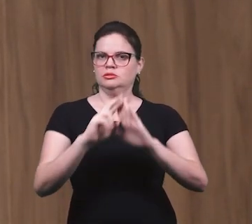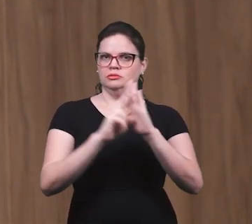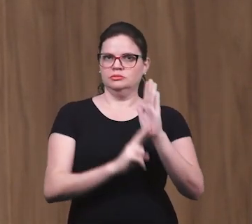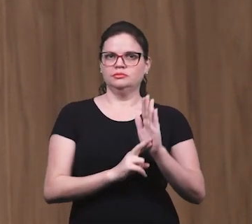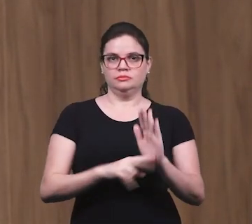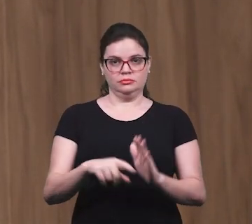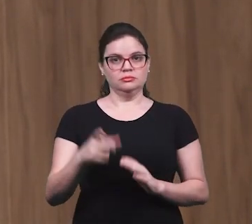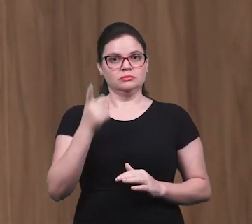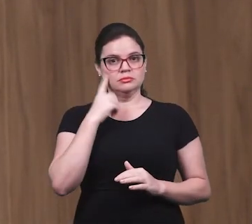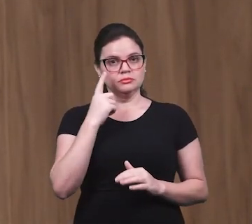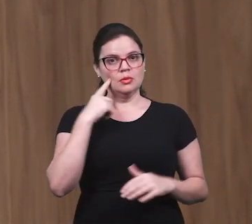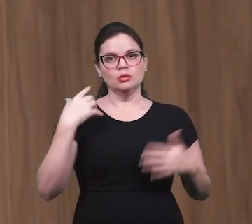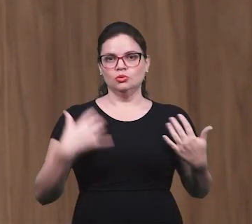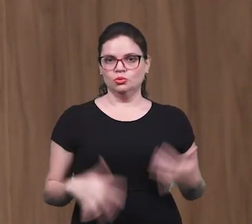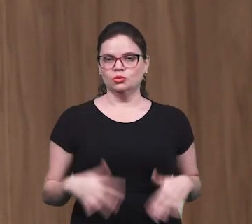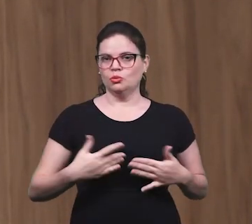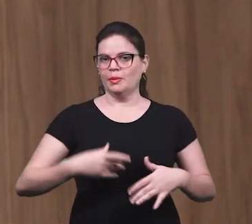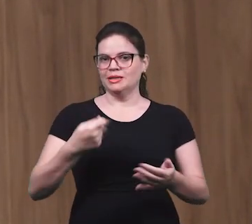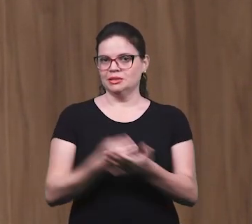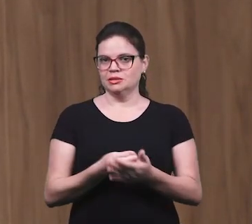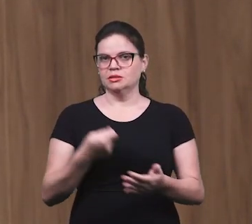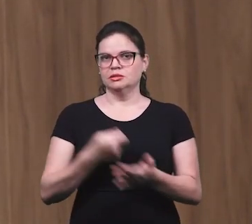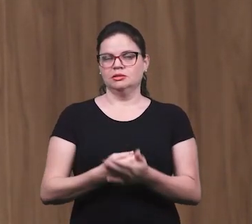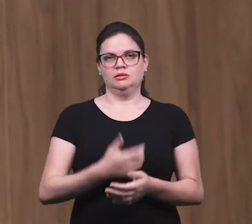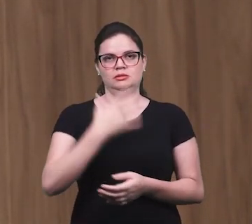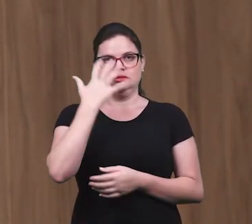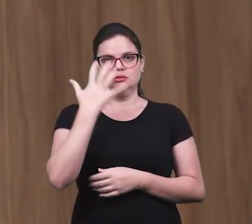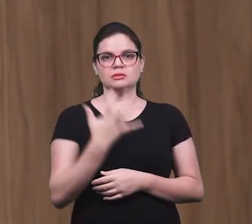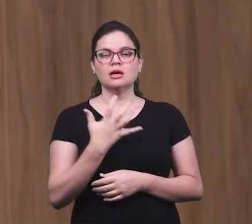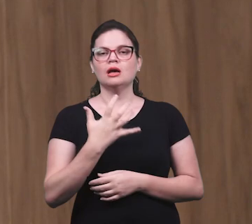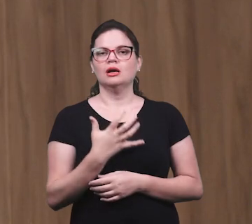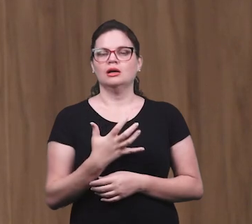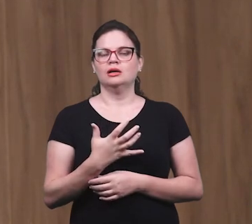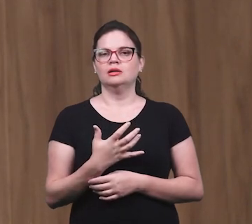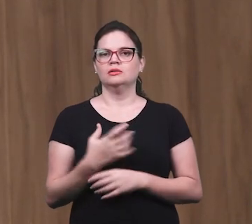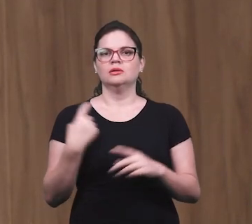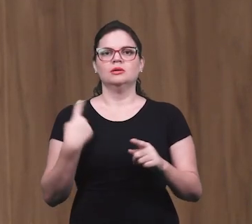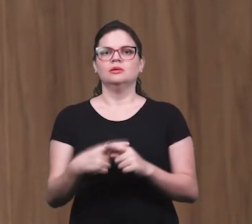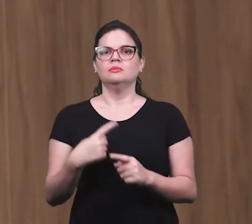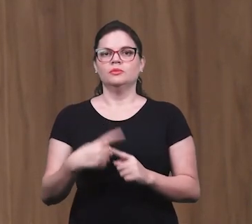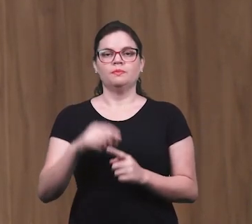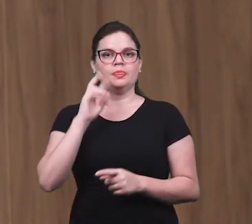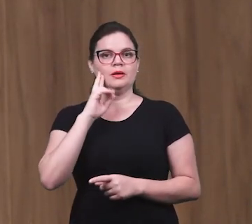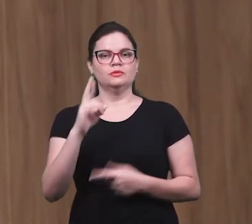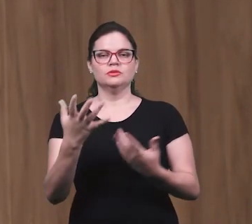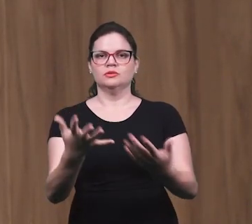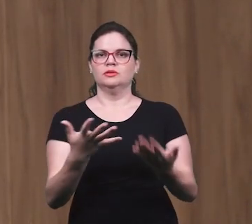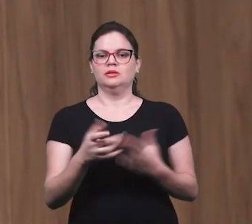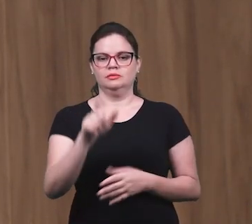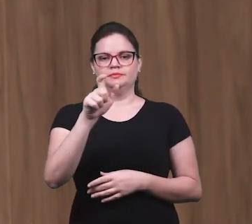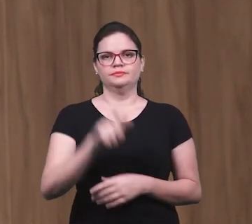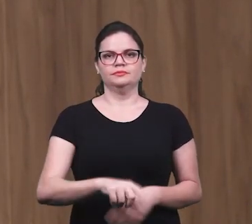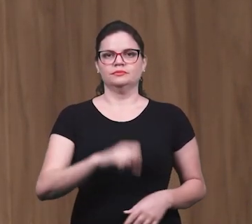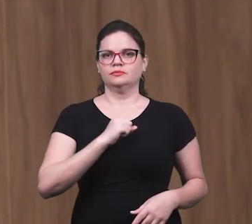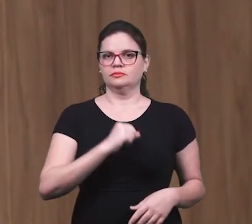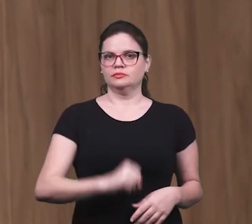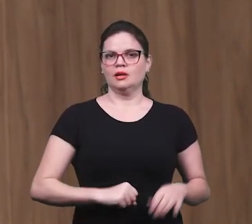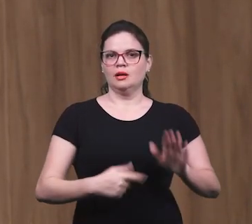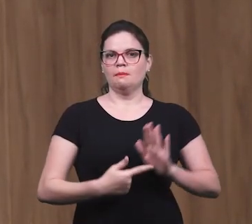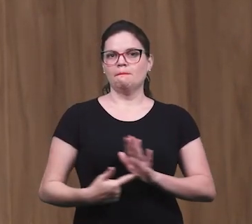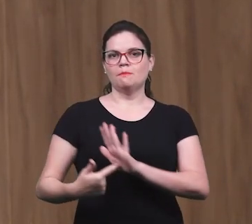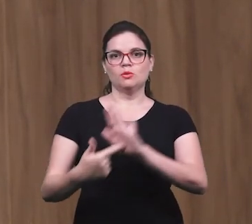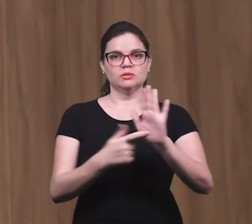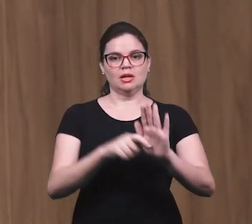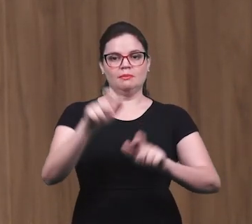grau muito alto mesmo daquilo que o Senhor queria, que fosse um homem de exemplo no meio do